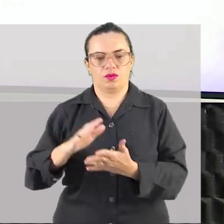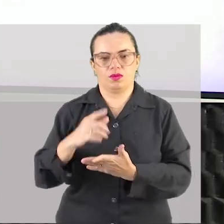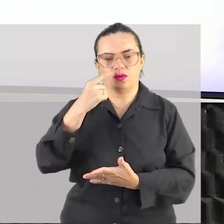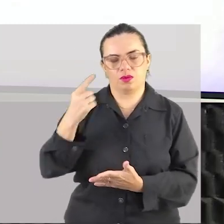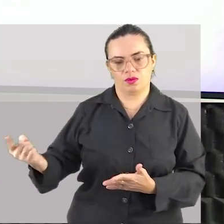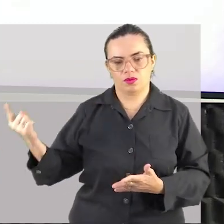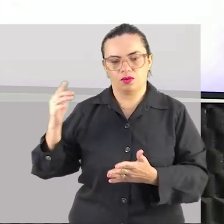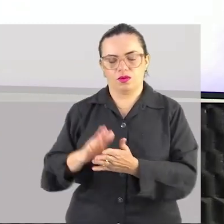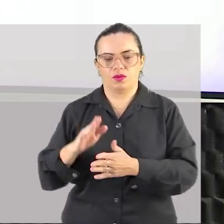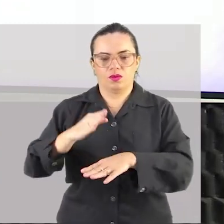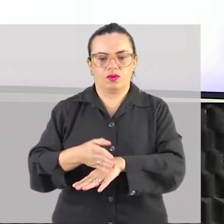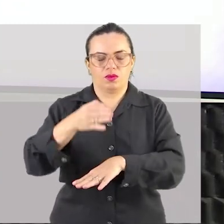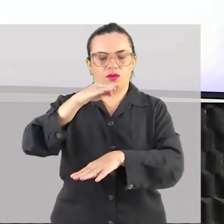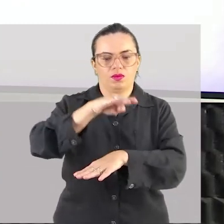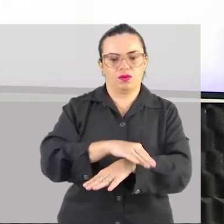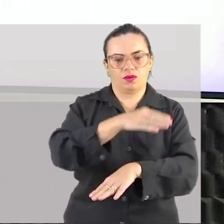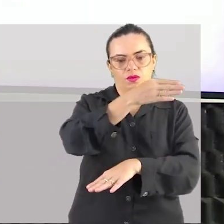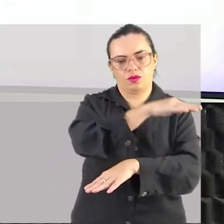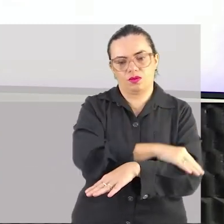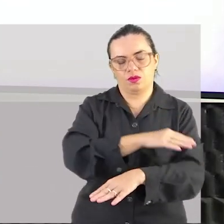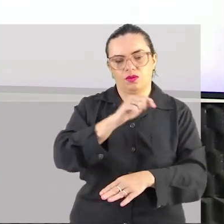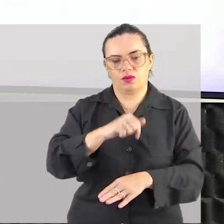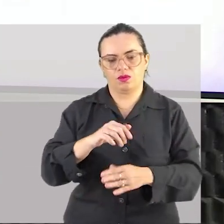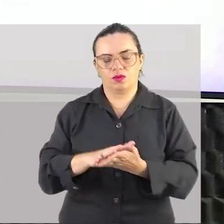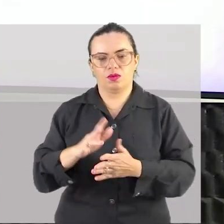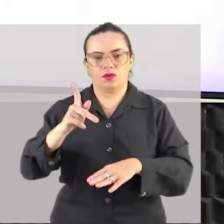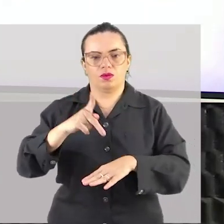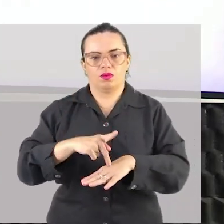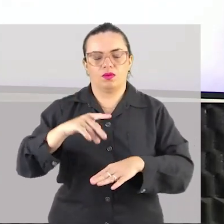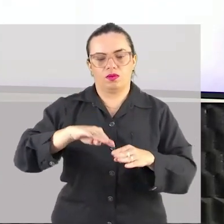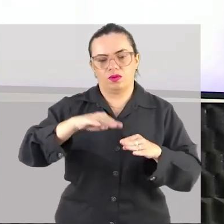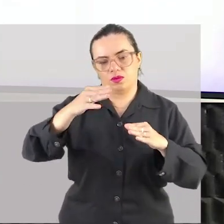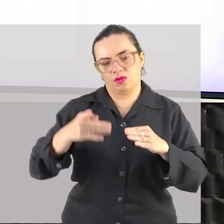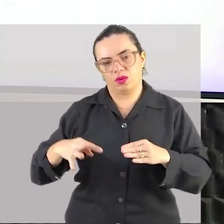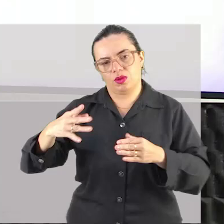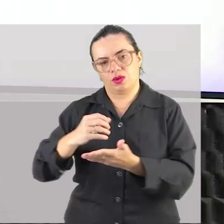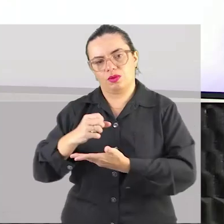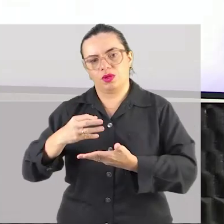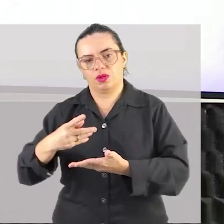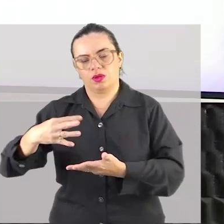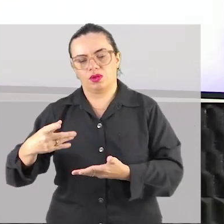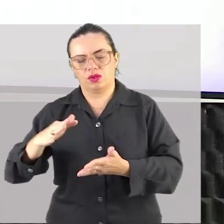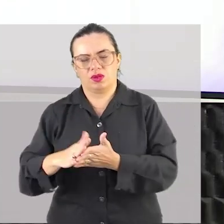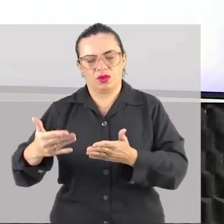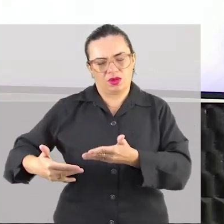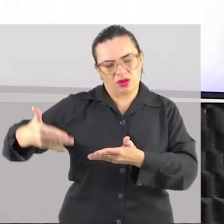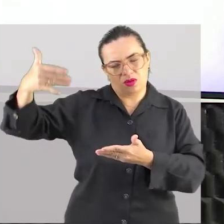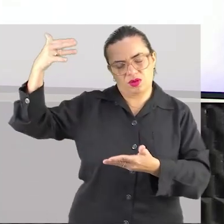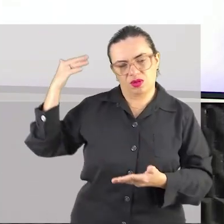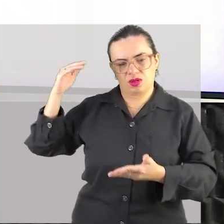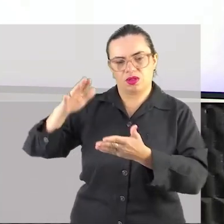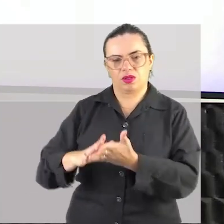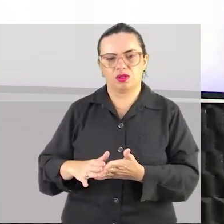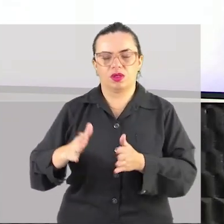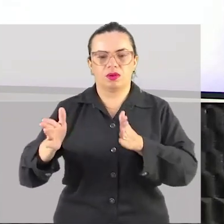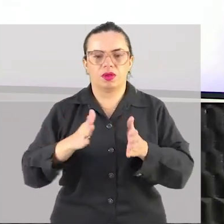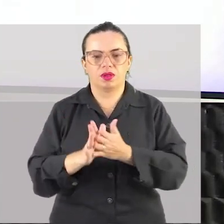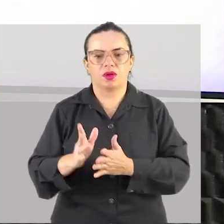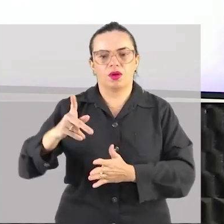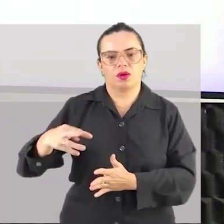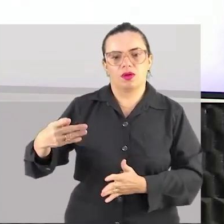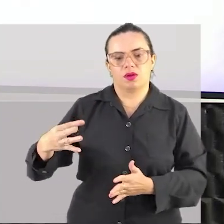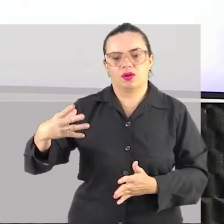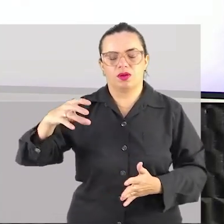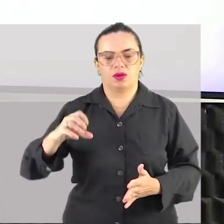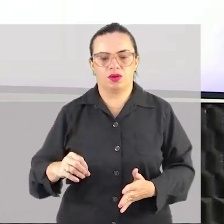cratônicos são as rochas do embasamento cristalino, são rochas bem anteriores ao Mesozoico, por exemplo, vem lá da Era Paleozoica, e